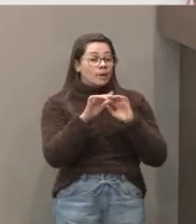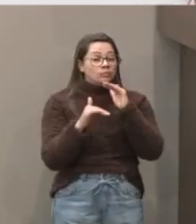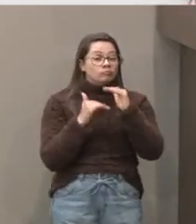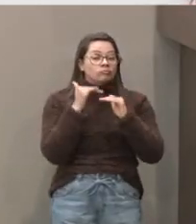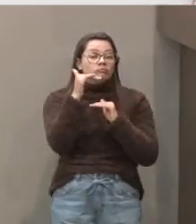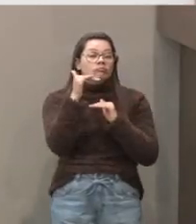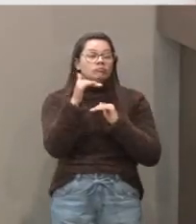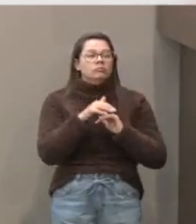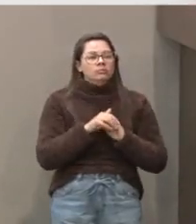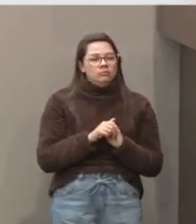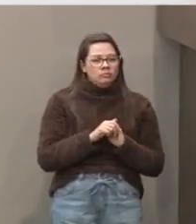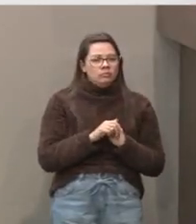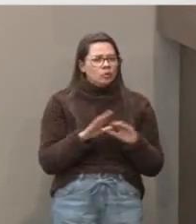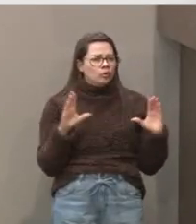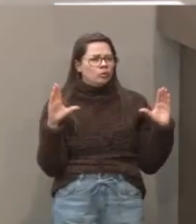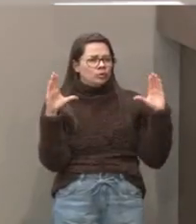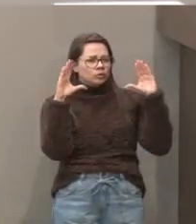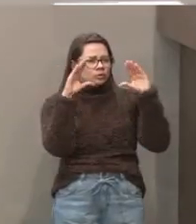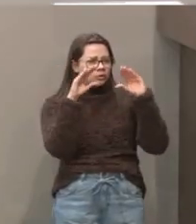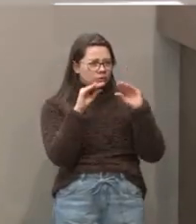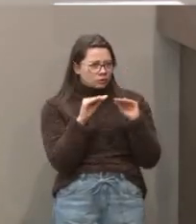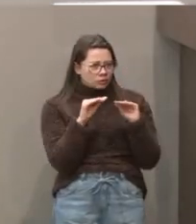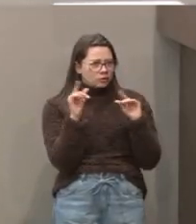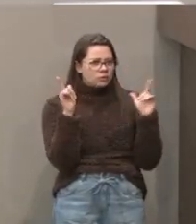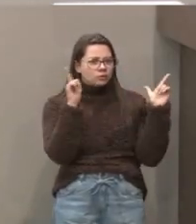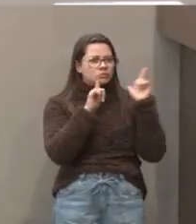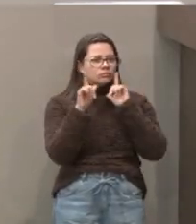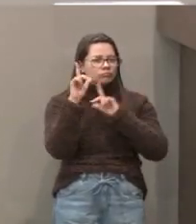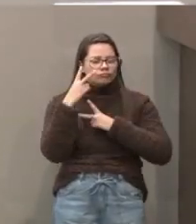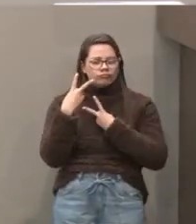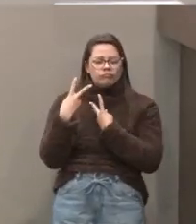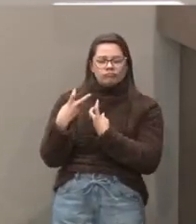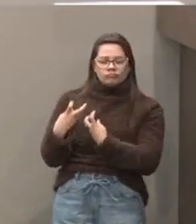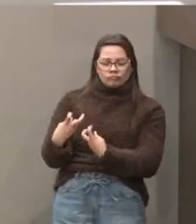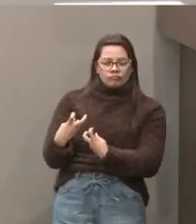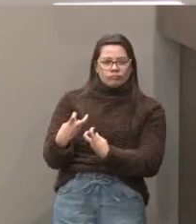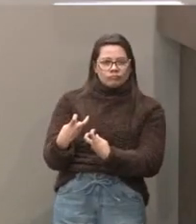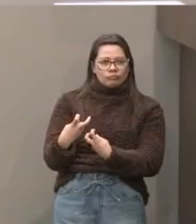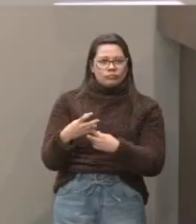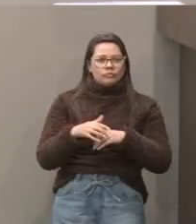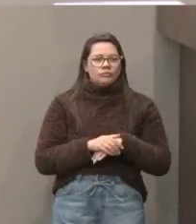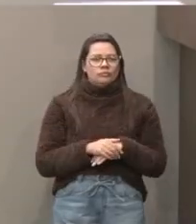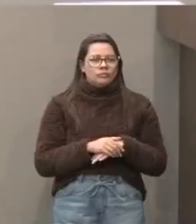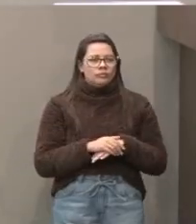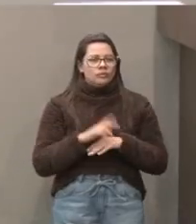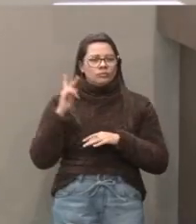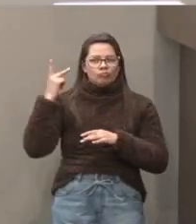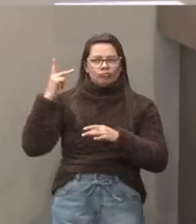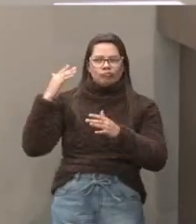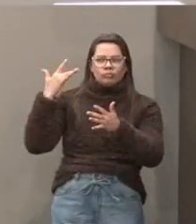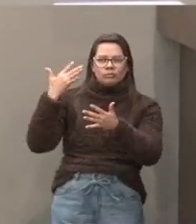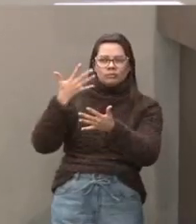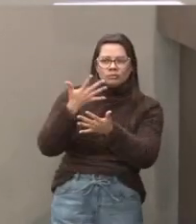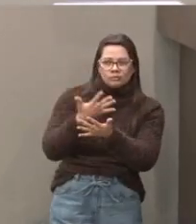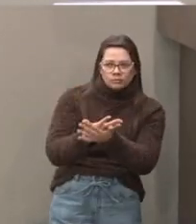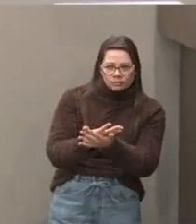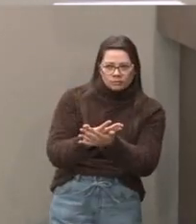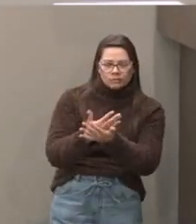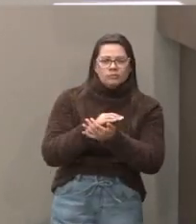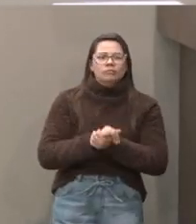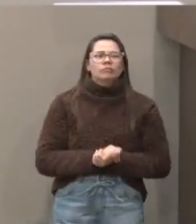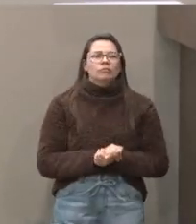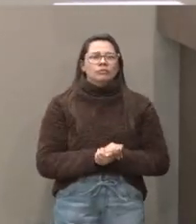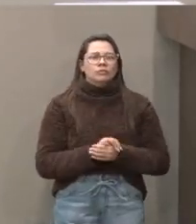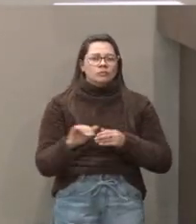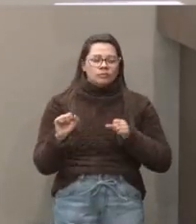de tudo, uma noite para reconhecer uma história. Uma